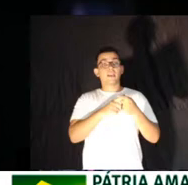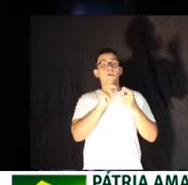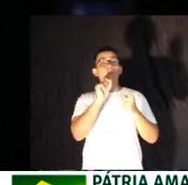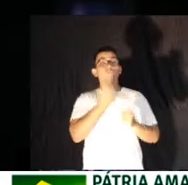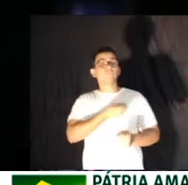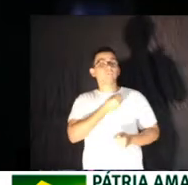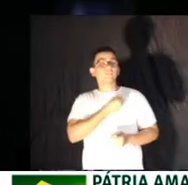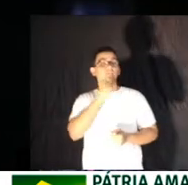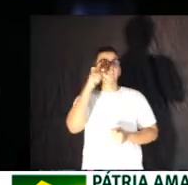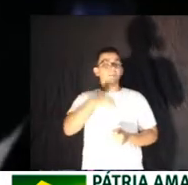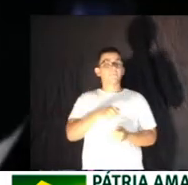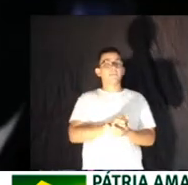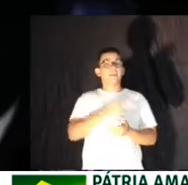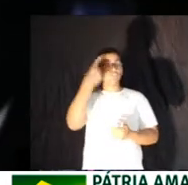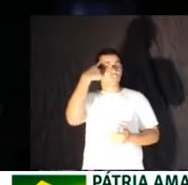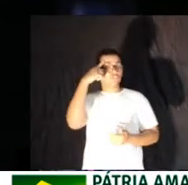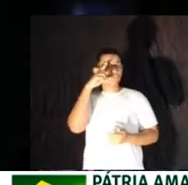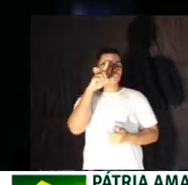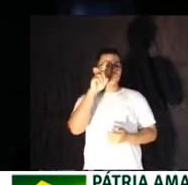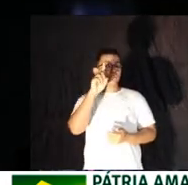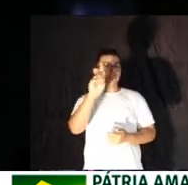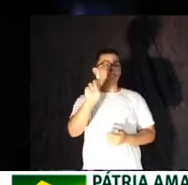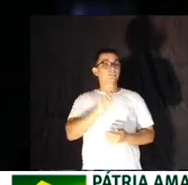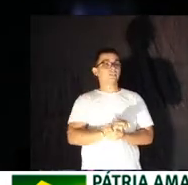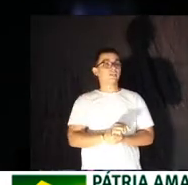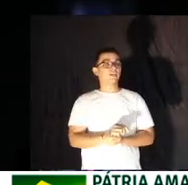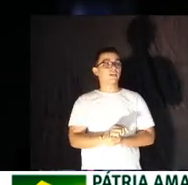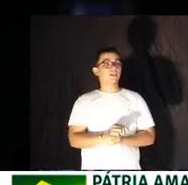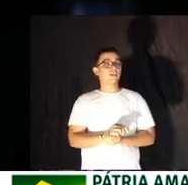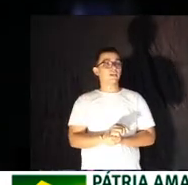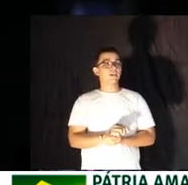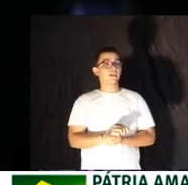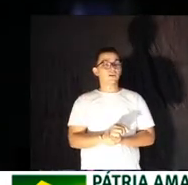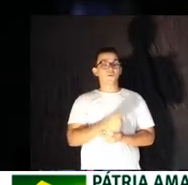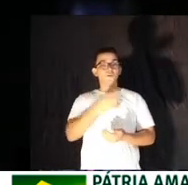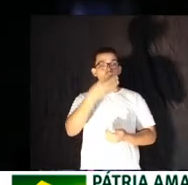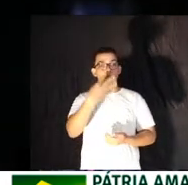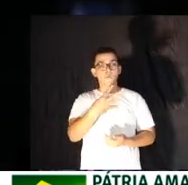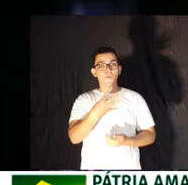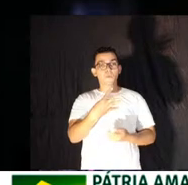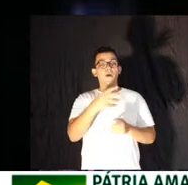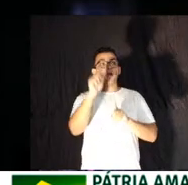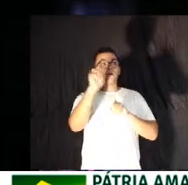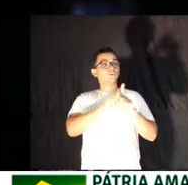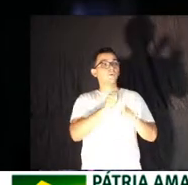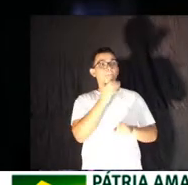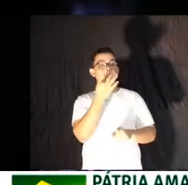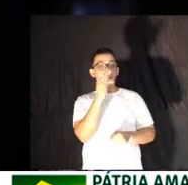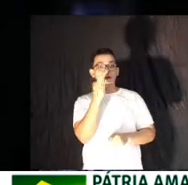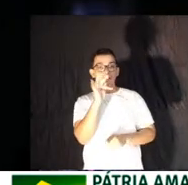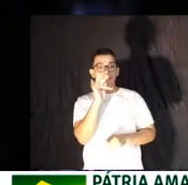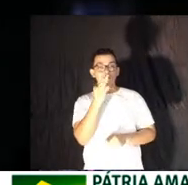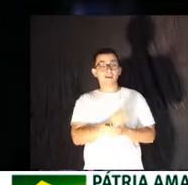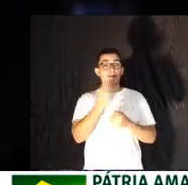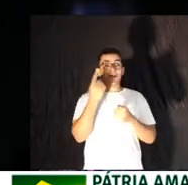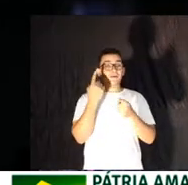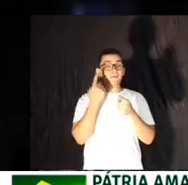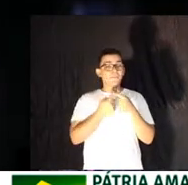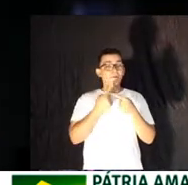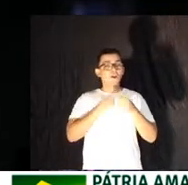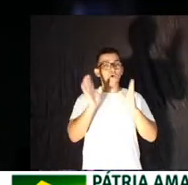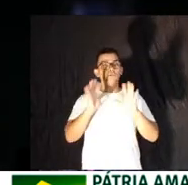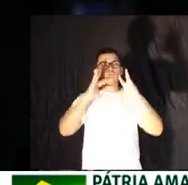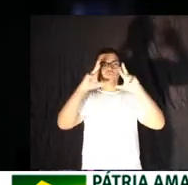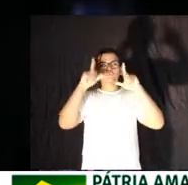dia 4 de fevereiro. Perdoa um pouquinho o nervosismo nosso aqui, tá? Tá todo mundo aqui muito ansioso por essa live. E hoje a gente está um pouquinho